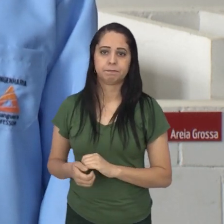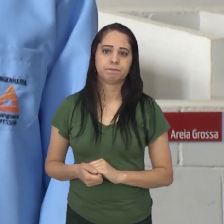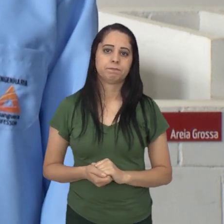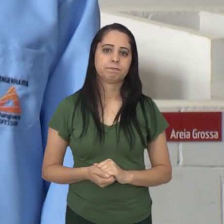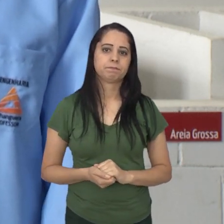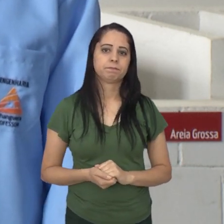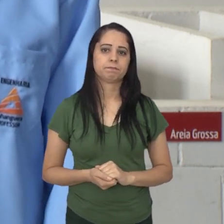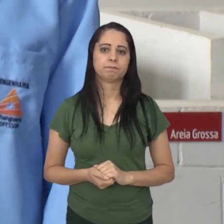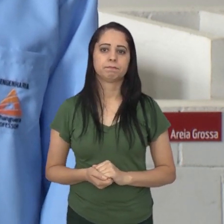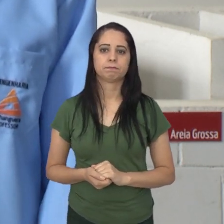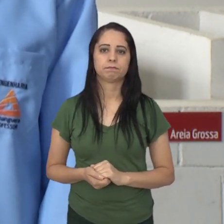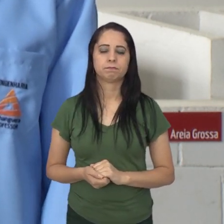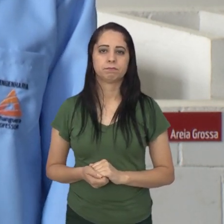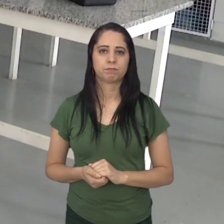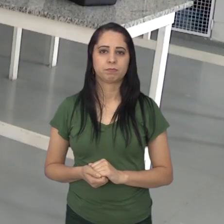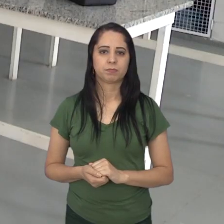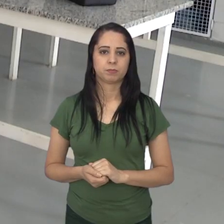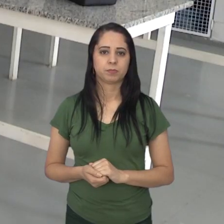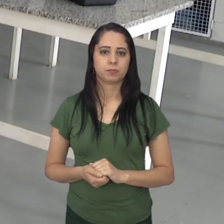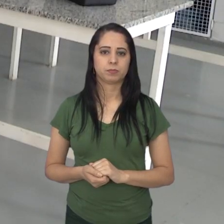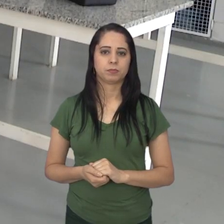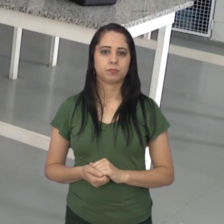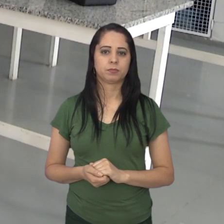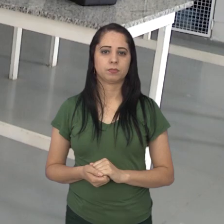poder atuar depois de formar.